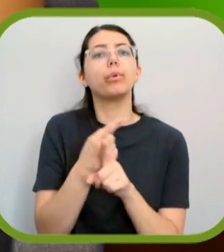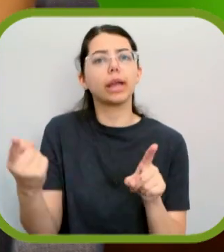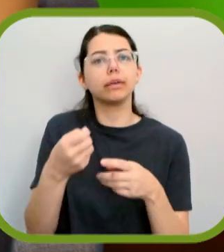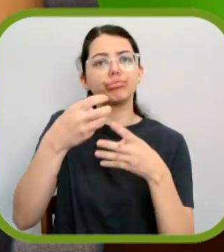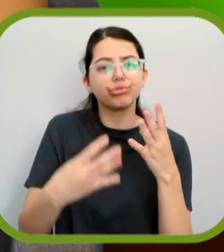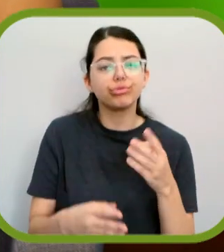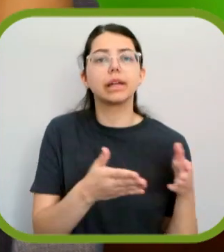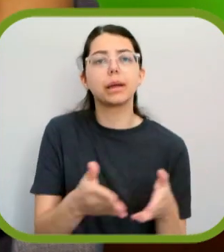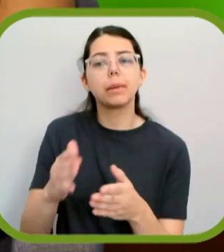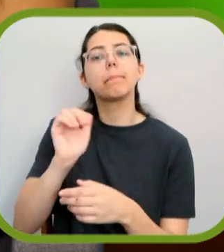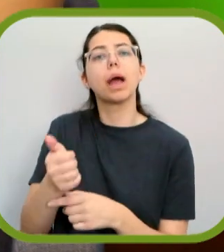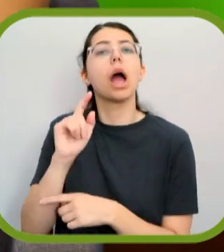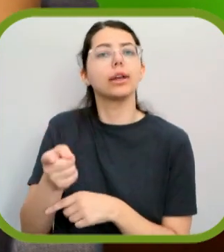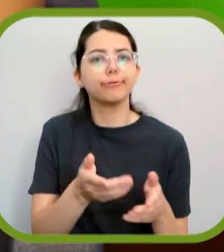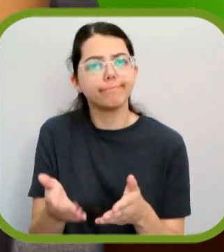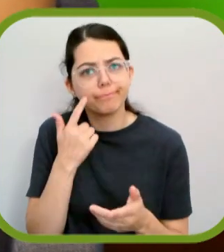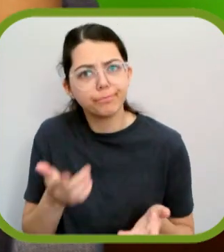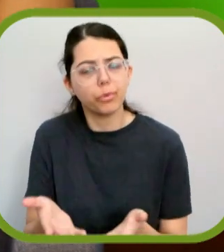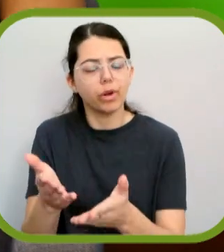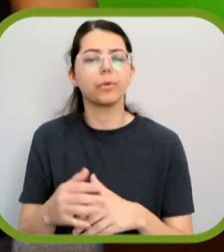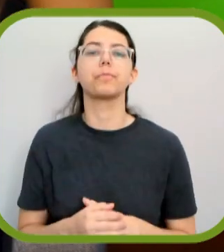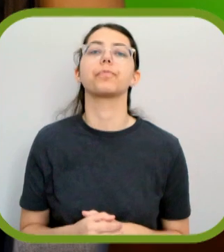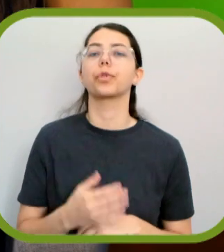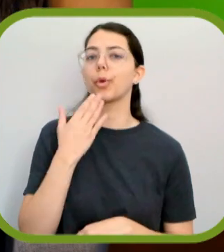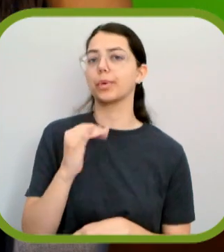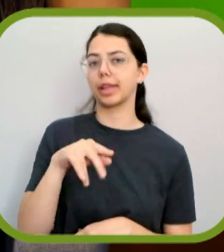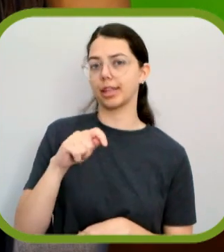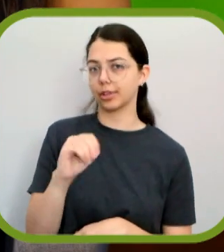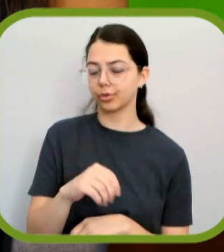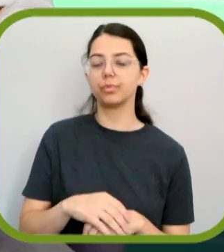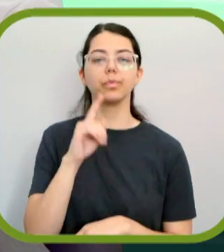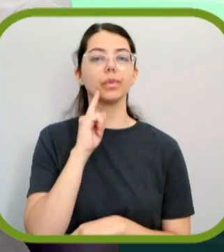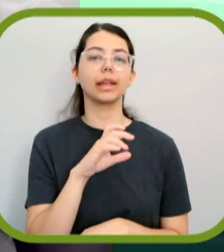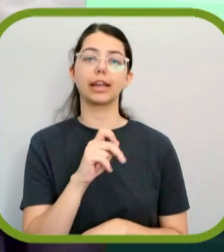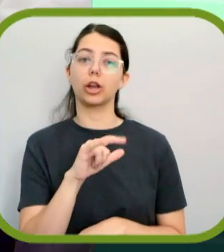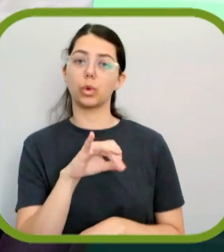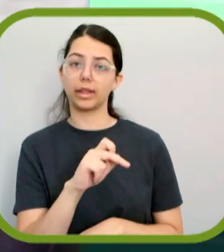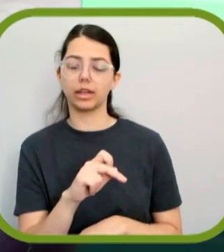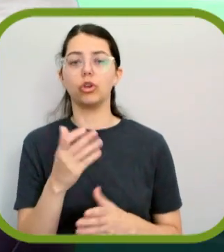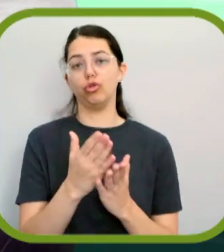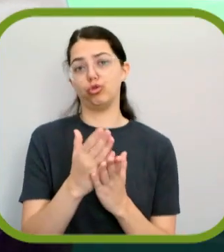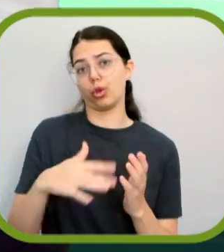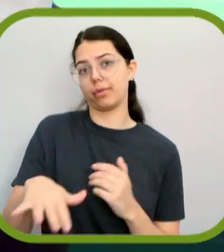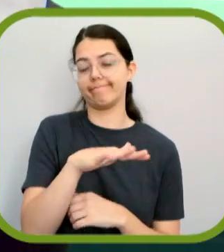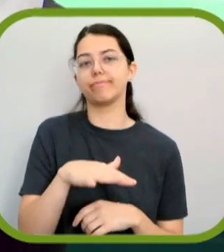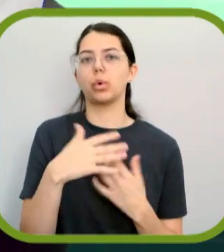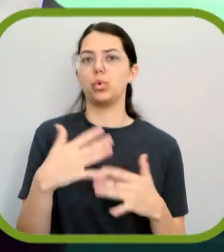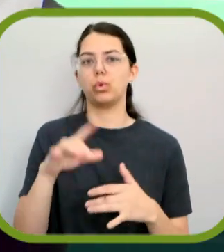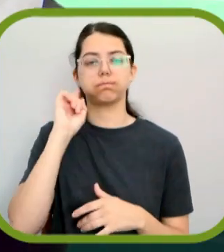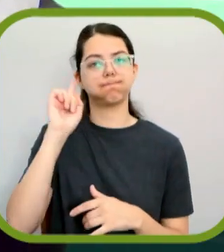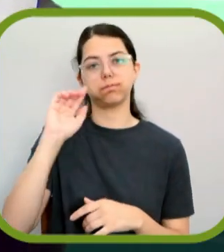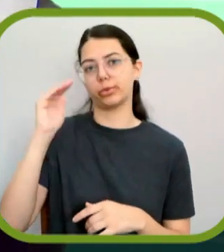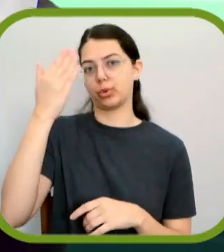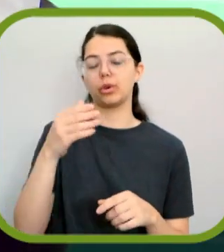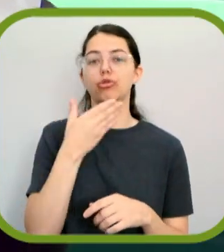errado, mas porquê que é errado e qual é que é o caminho certo a seguir. Obrigada, Inês. A escola, Carolina, a escola continua a